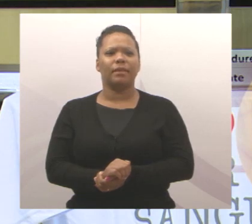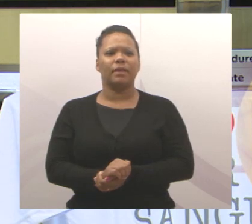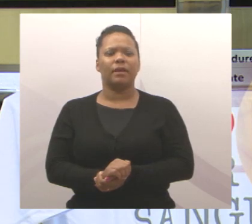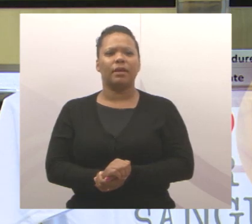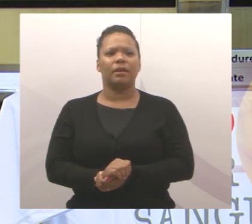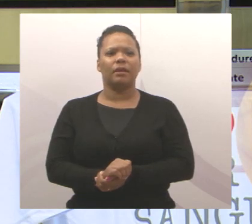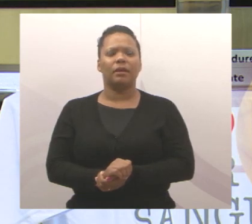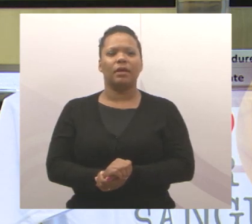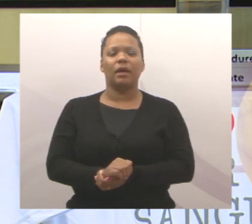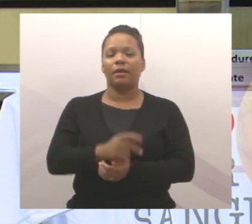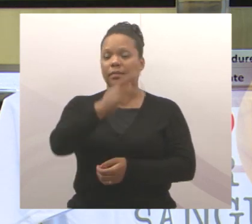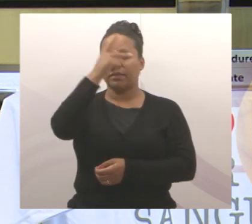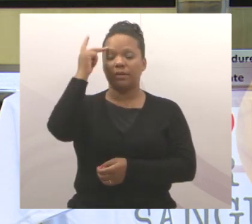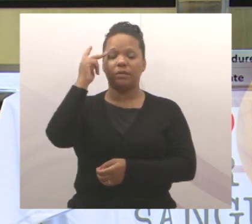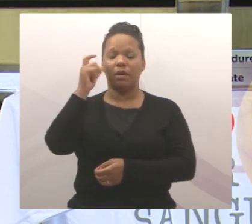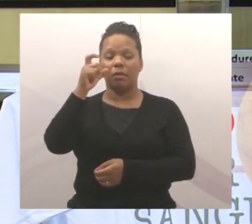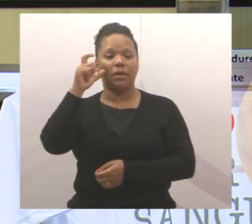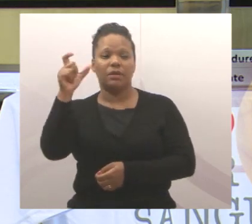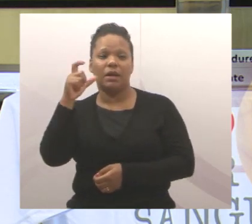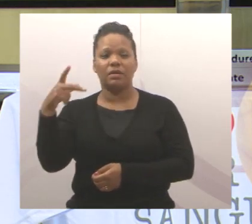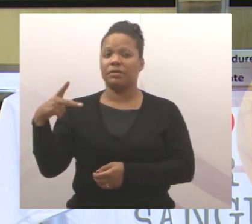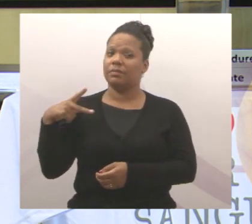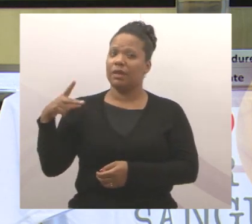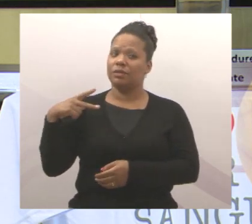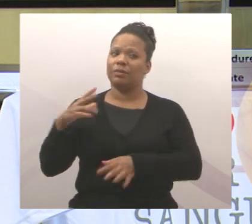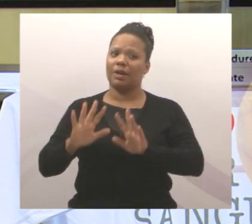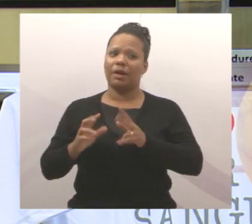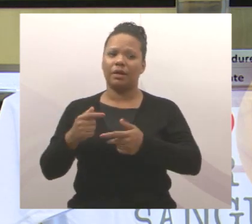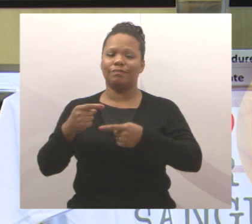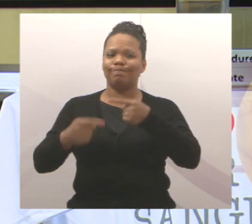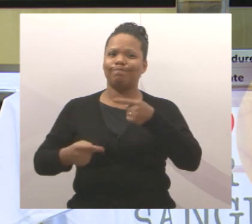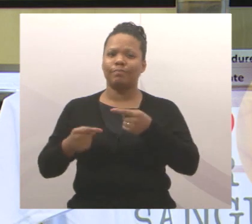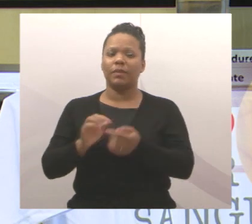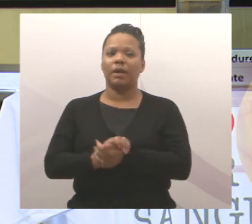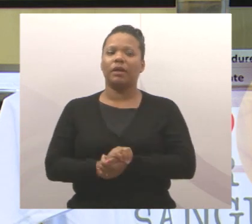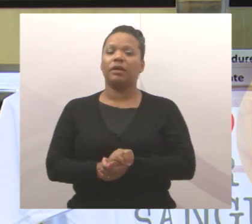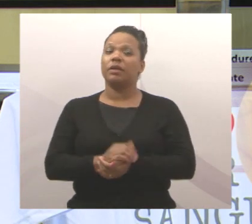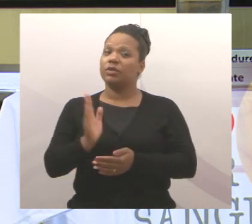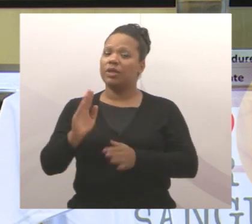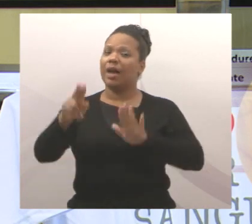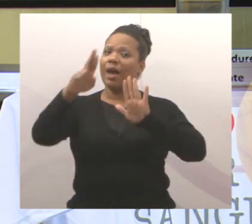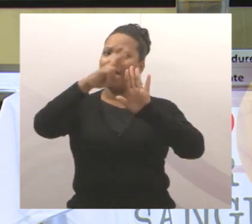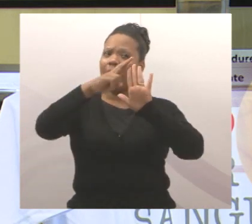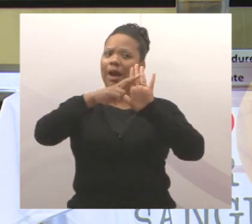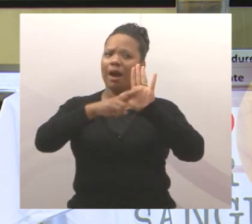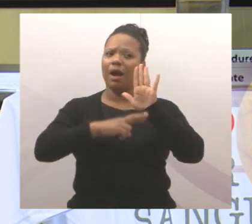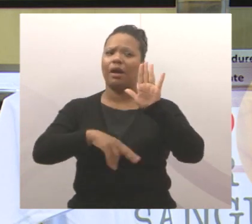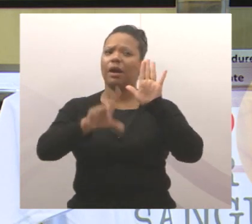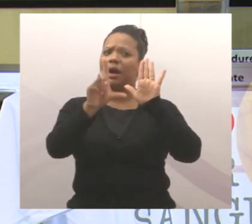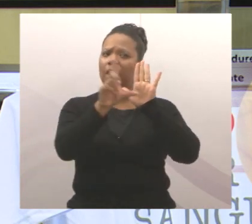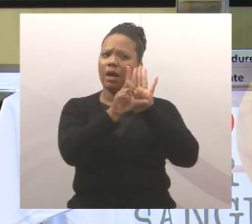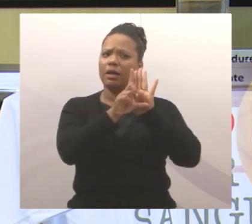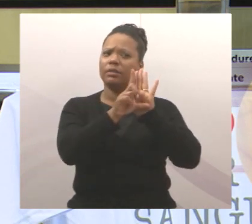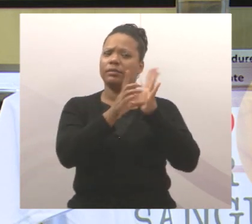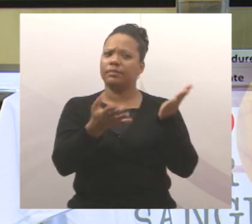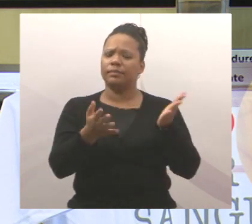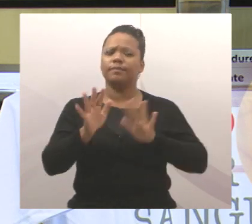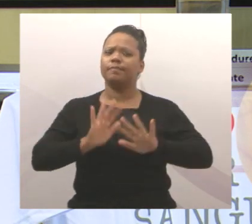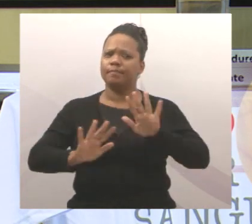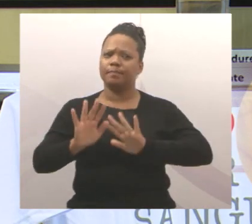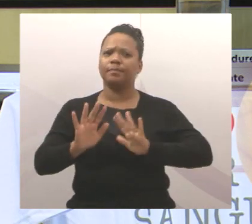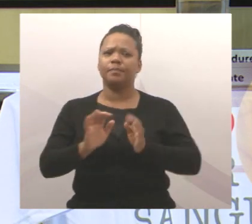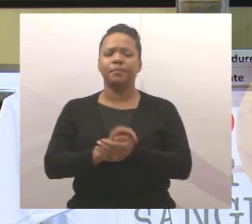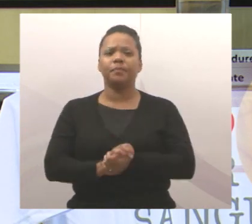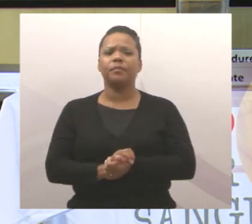fim proibido em lei ou regulamento ou diverso daquele previsto na regra de competência. Desta